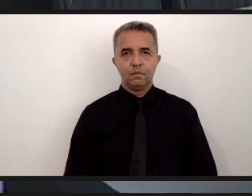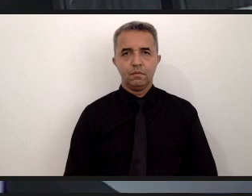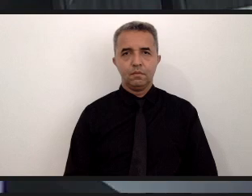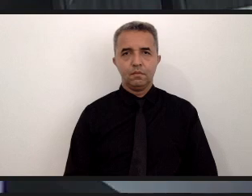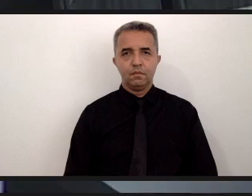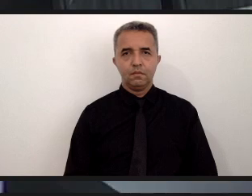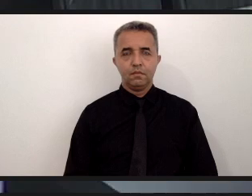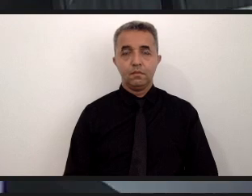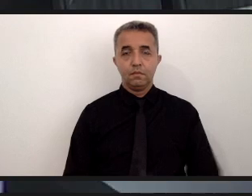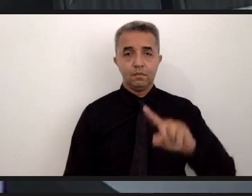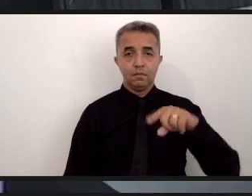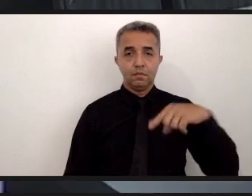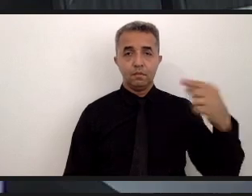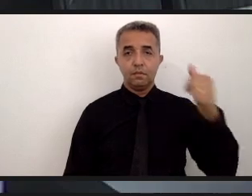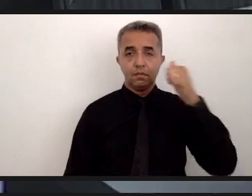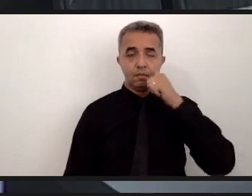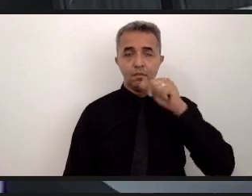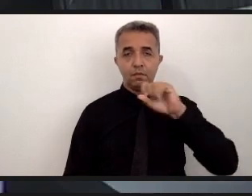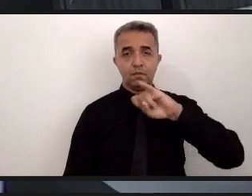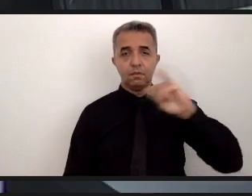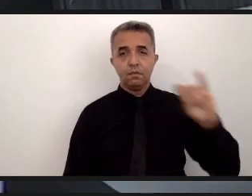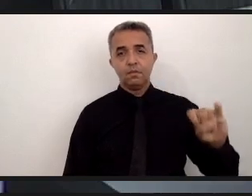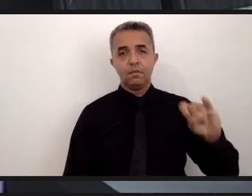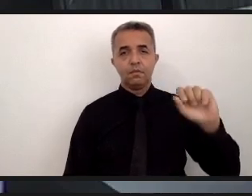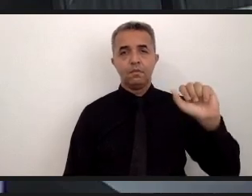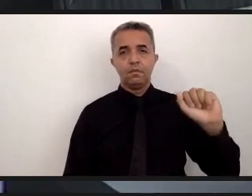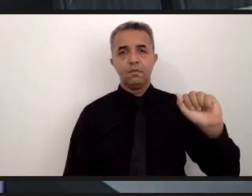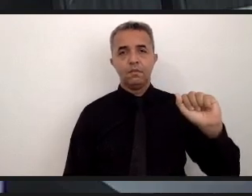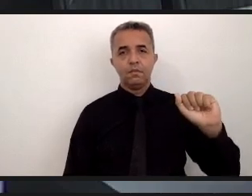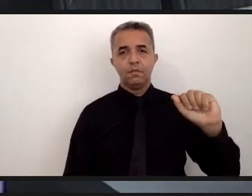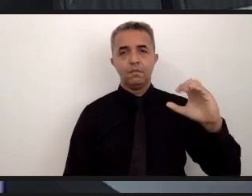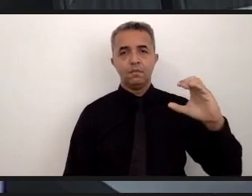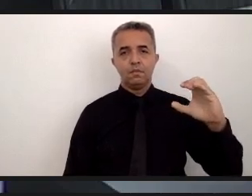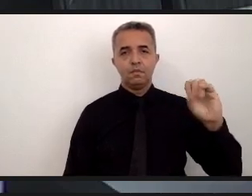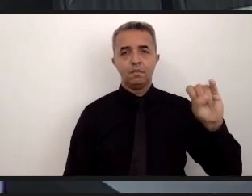Nossa homenageada, senhora Jaci Gomes de Castro.